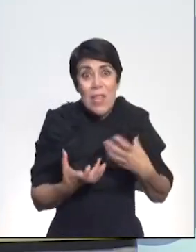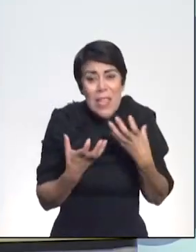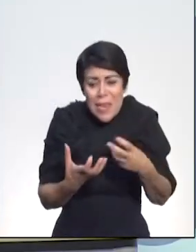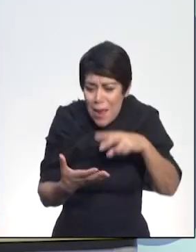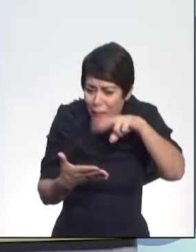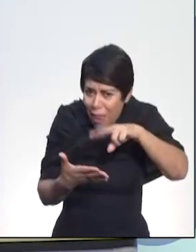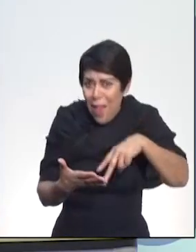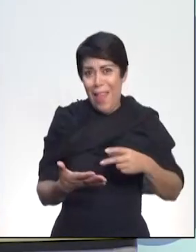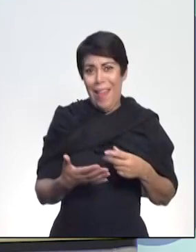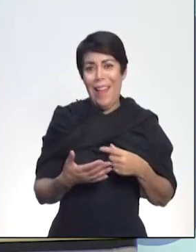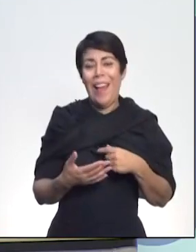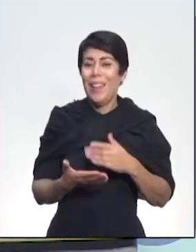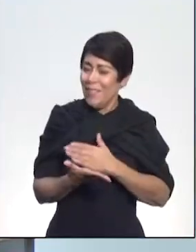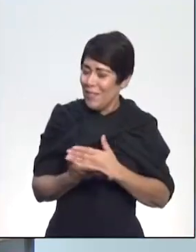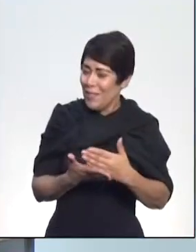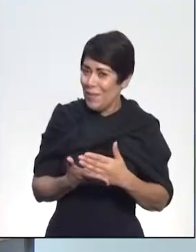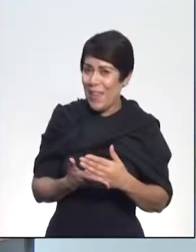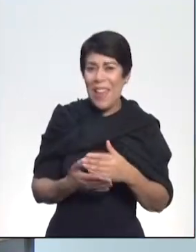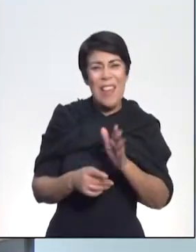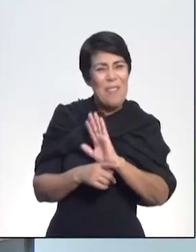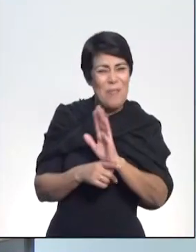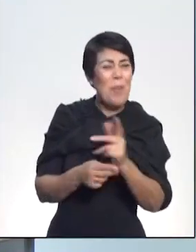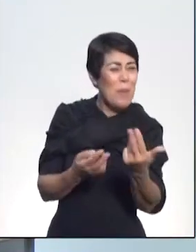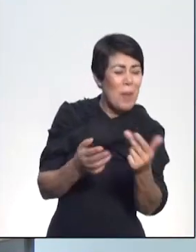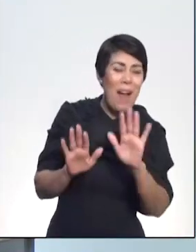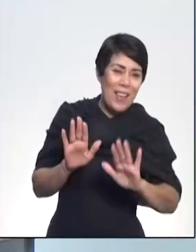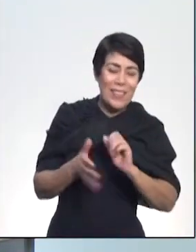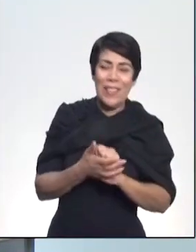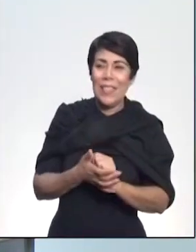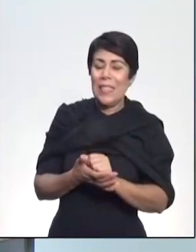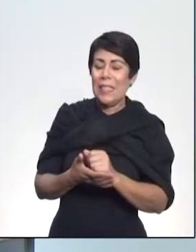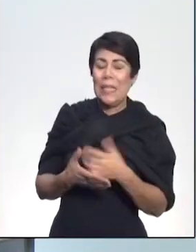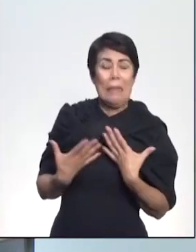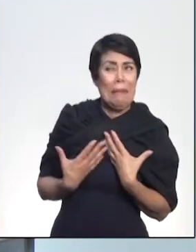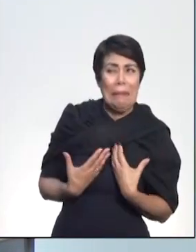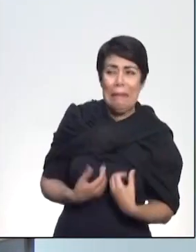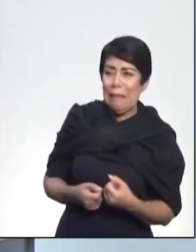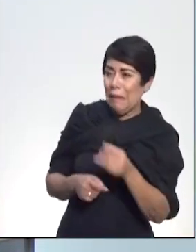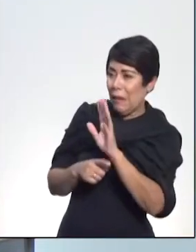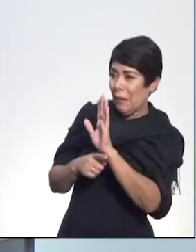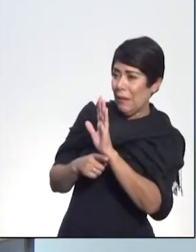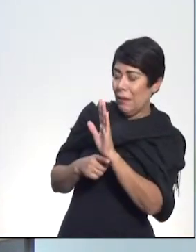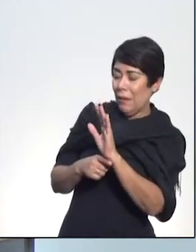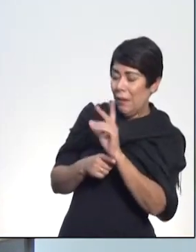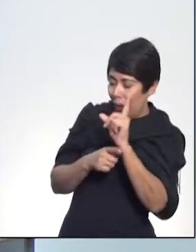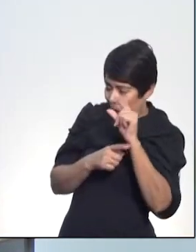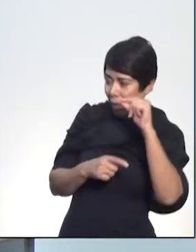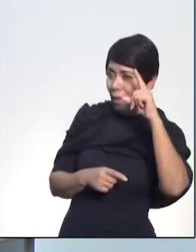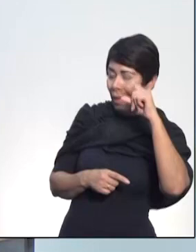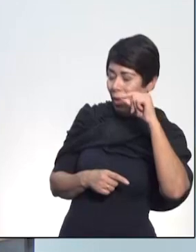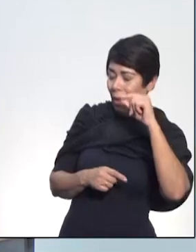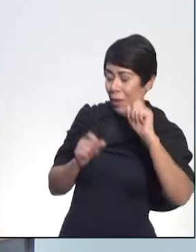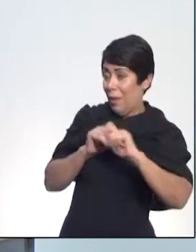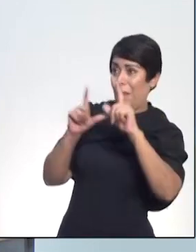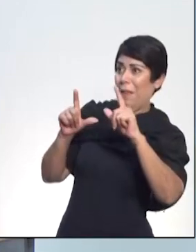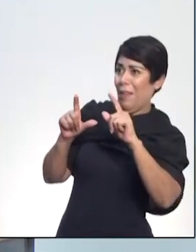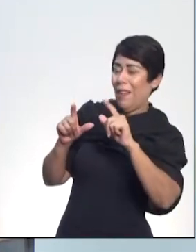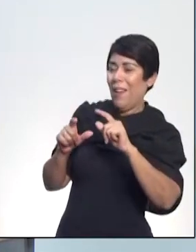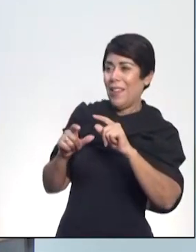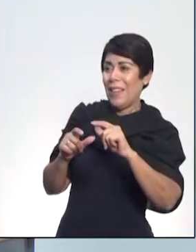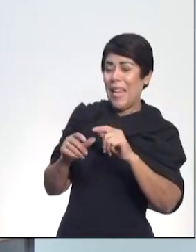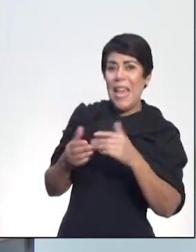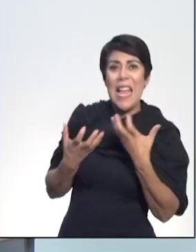Às vezes, você começa a ver o filme, está muito cansado, mas você quer chegar até o final. Ou mesmo uma série. Você começa